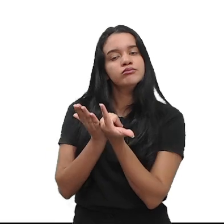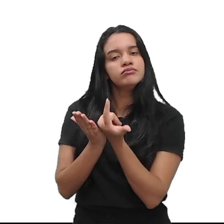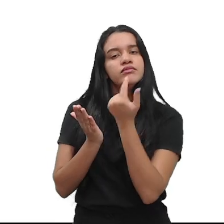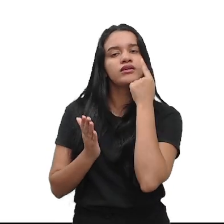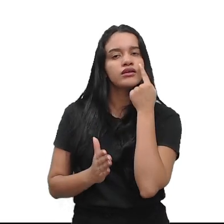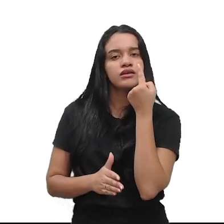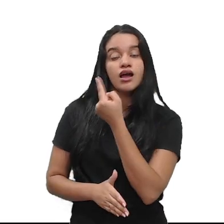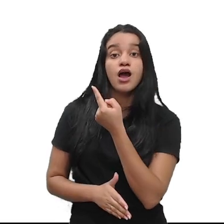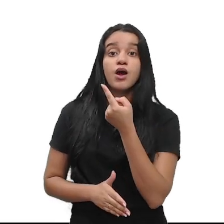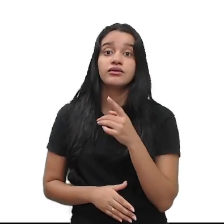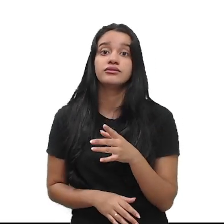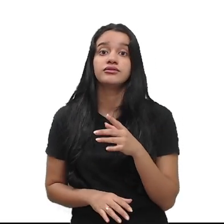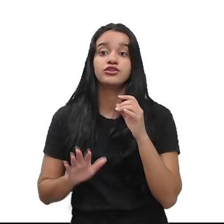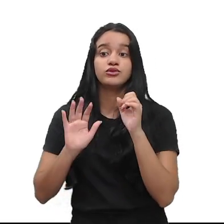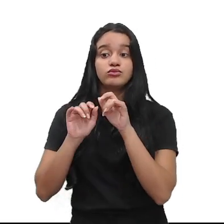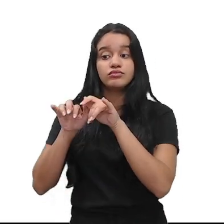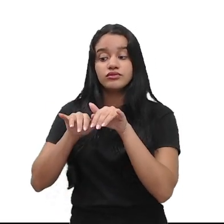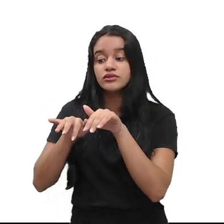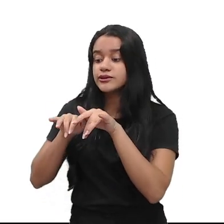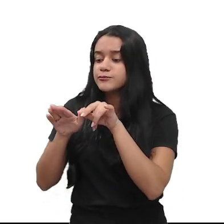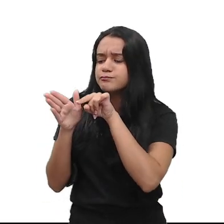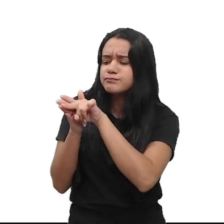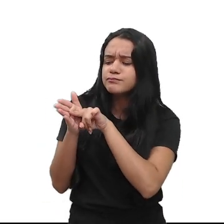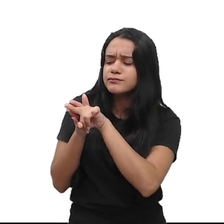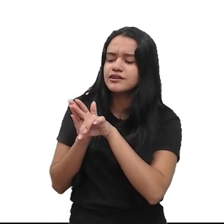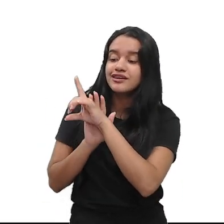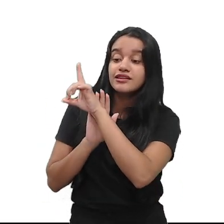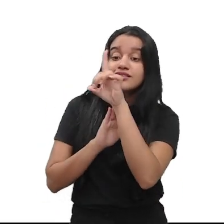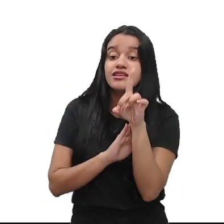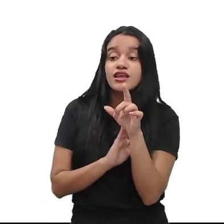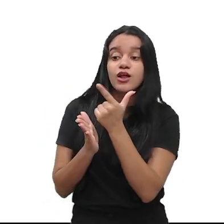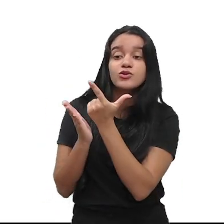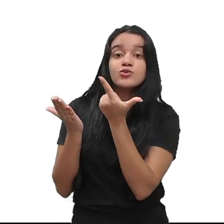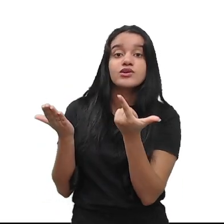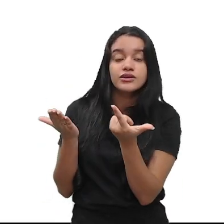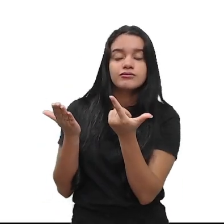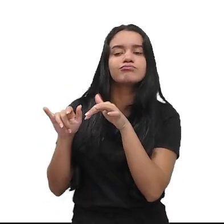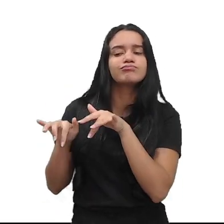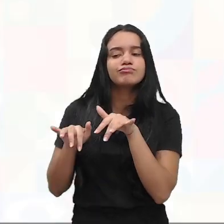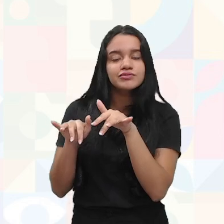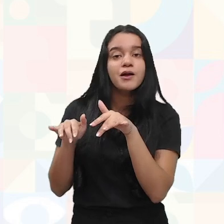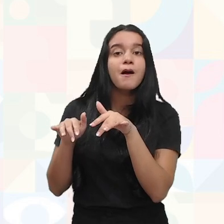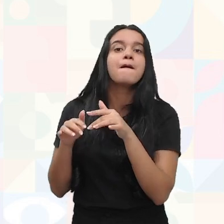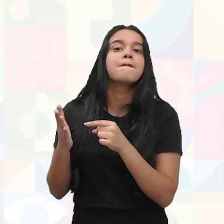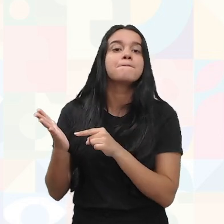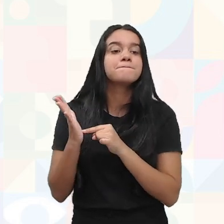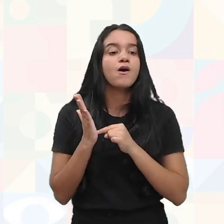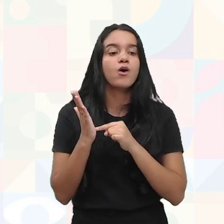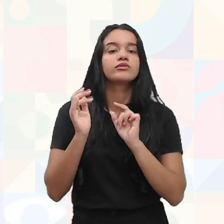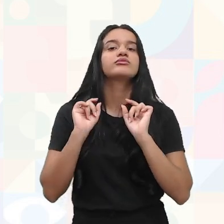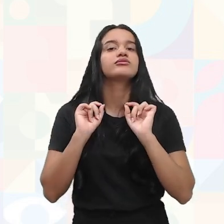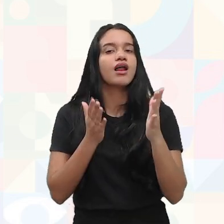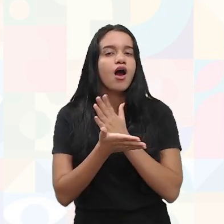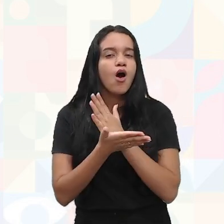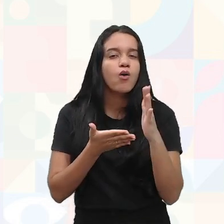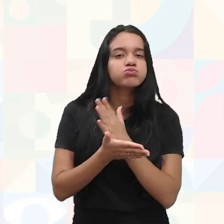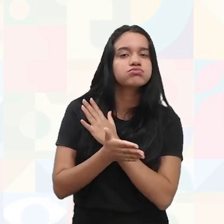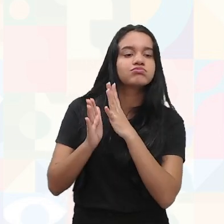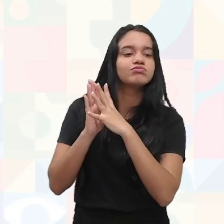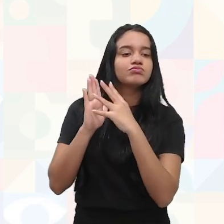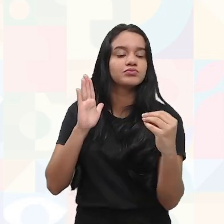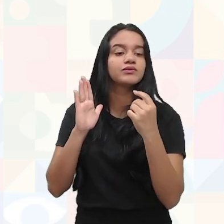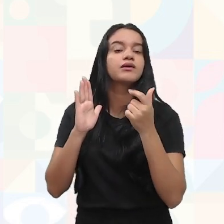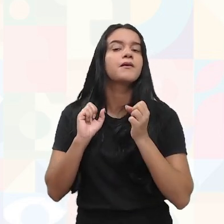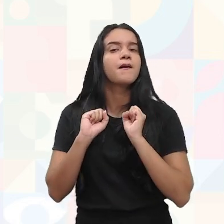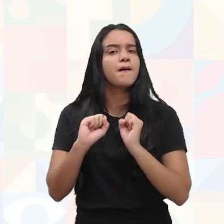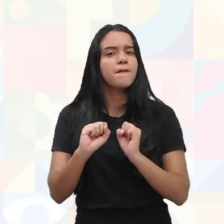eu coloco o dia do livro na busca dos templates, ele já traz alguns modelos para que a